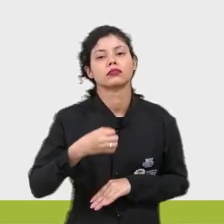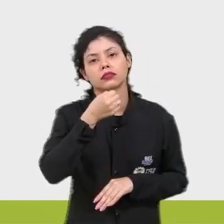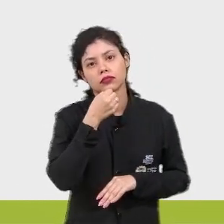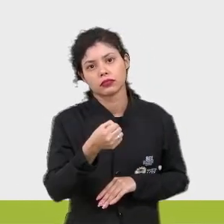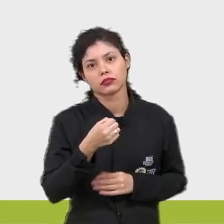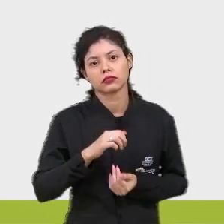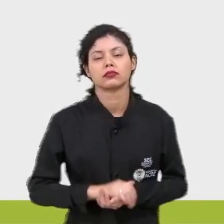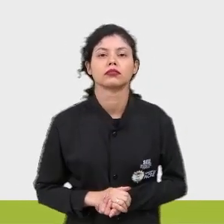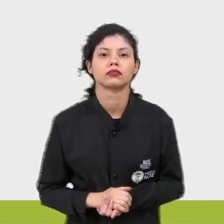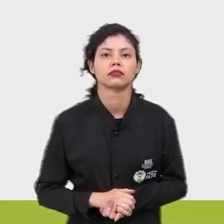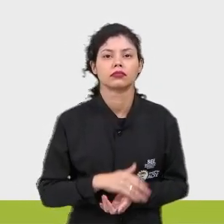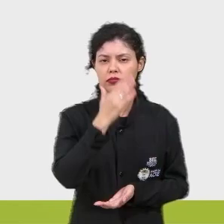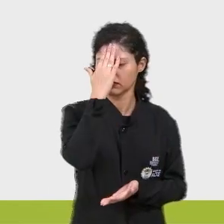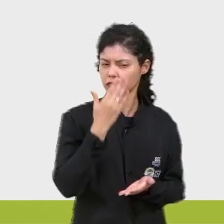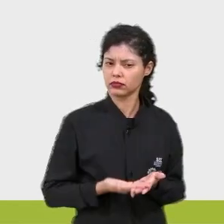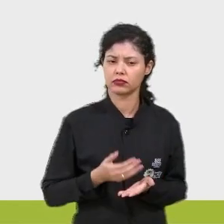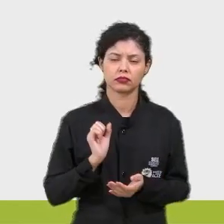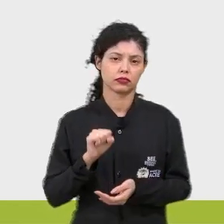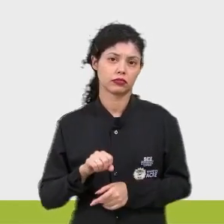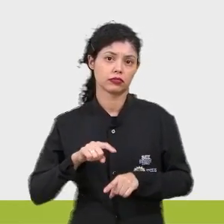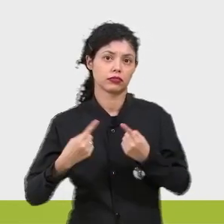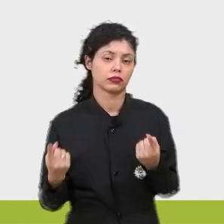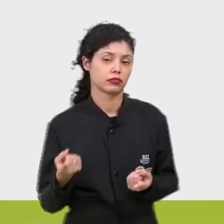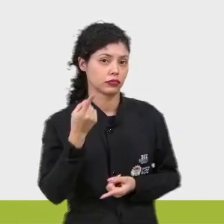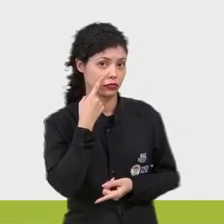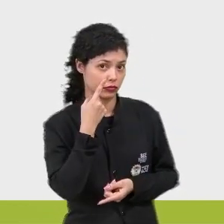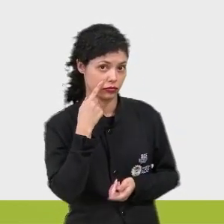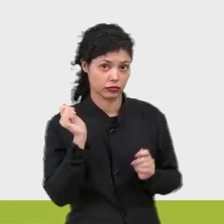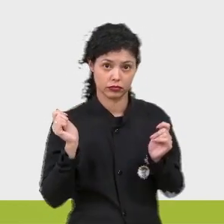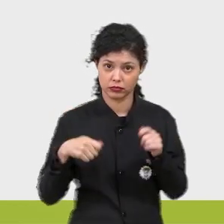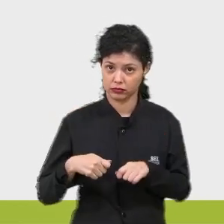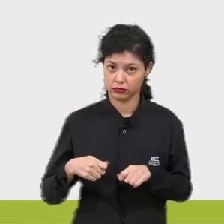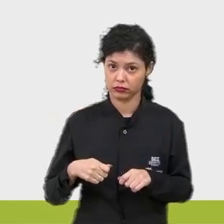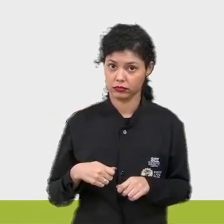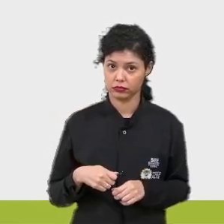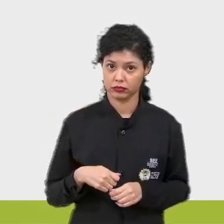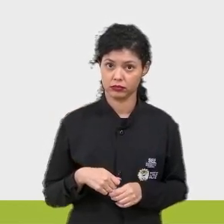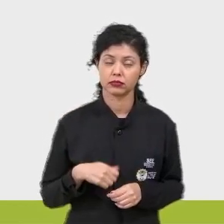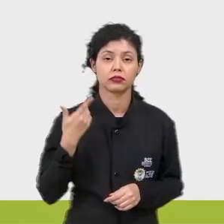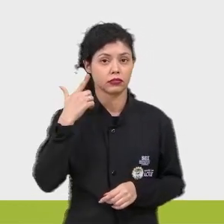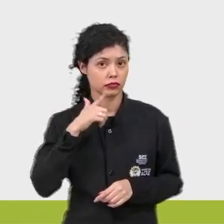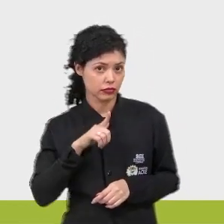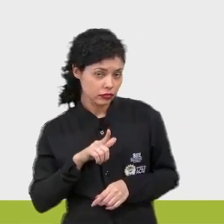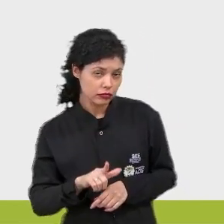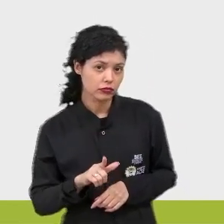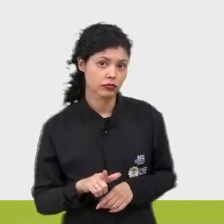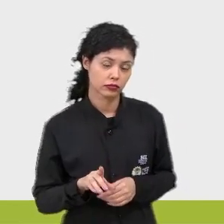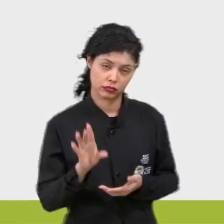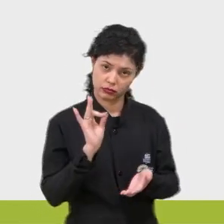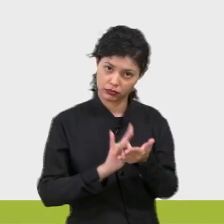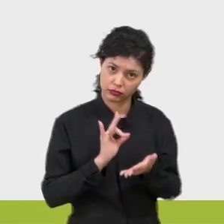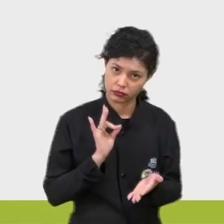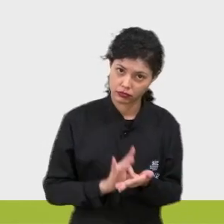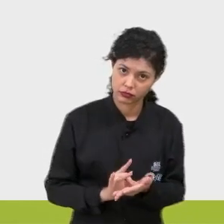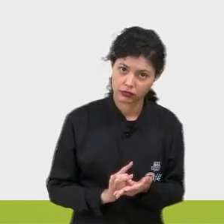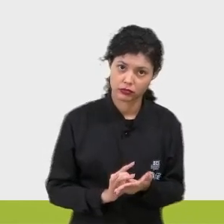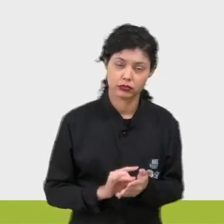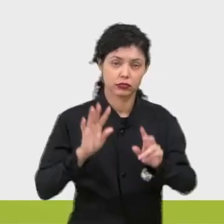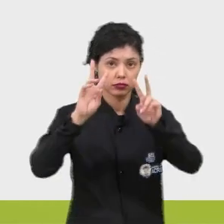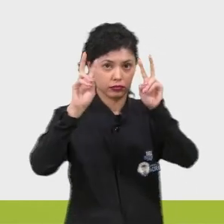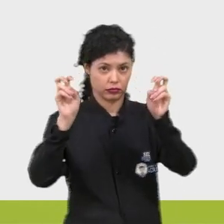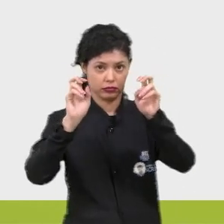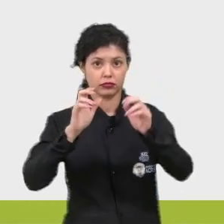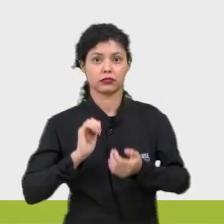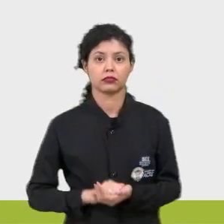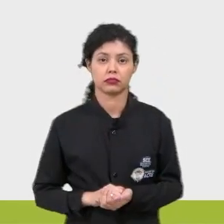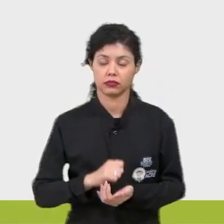reportagem, eu creio que poderia ser, mas olha só, pois busca convencer o interlocutor da tese